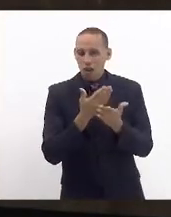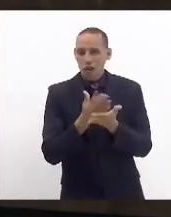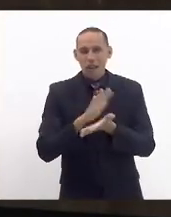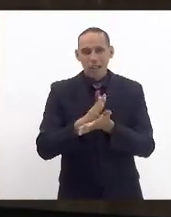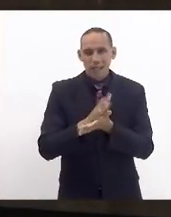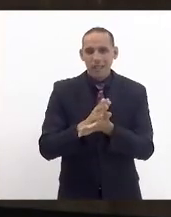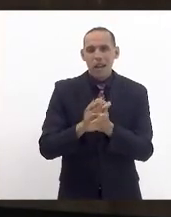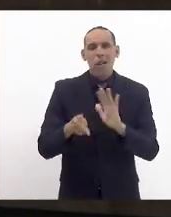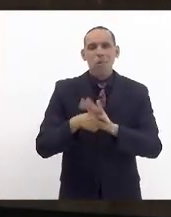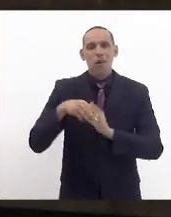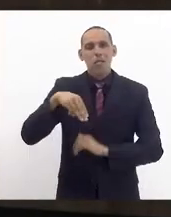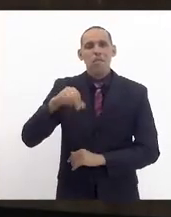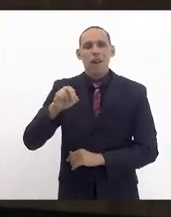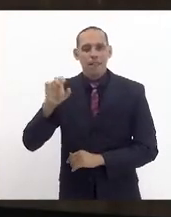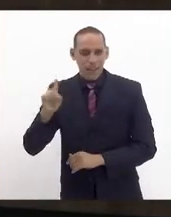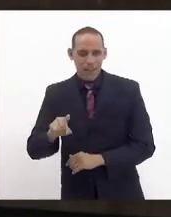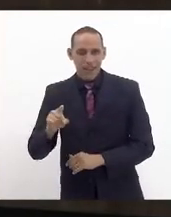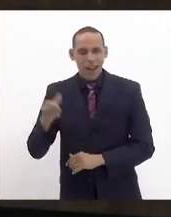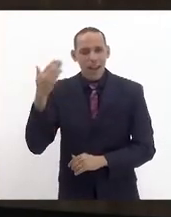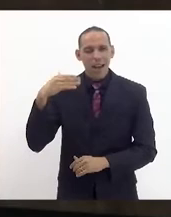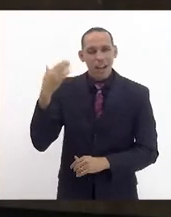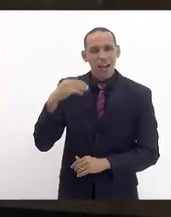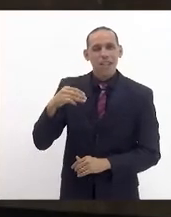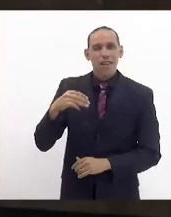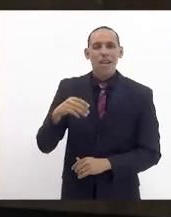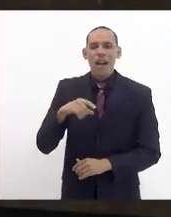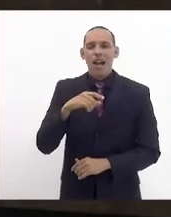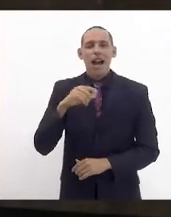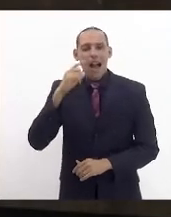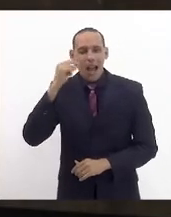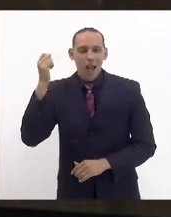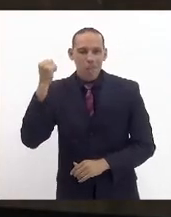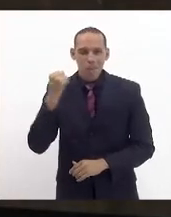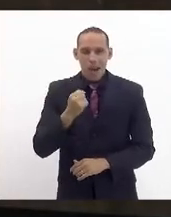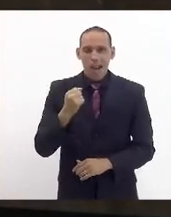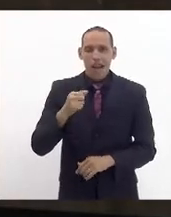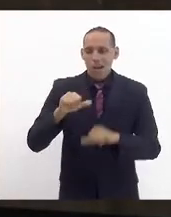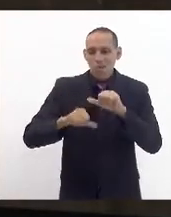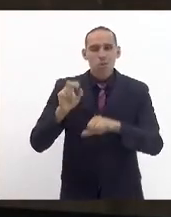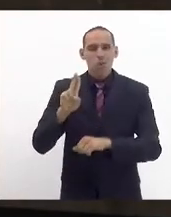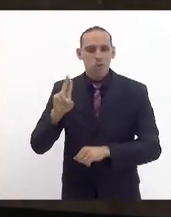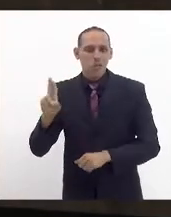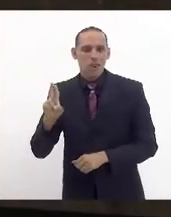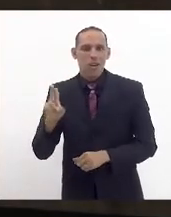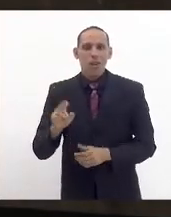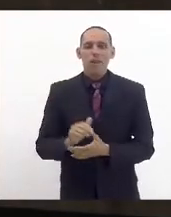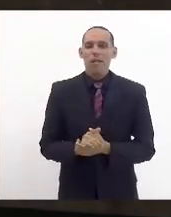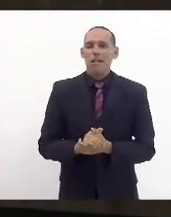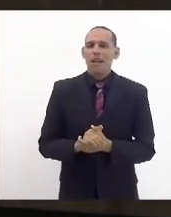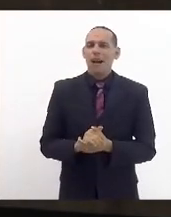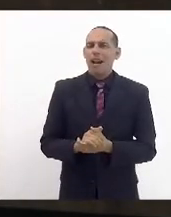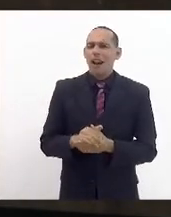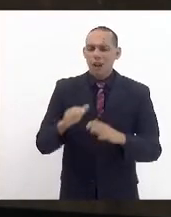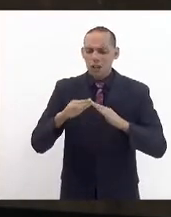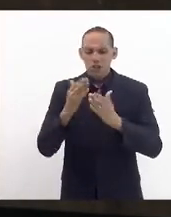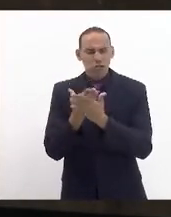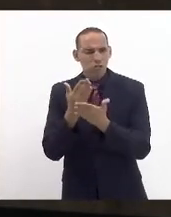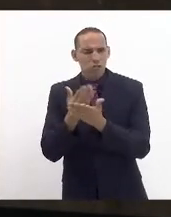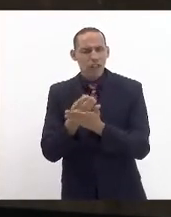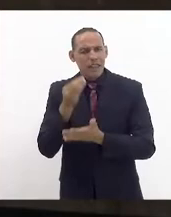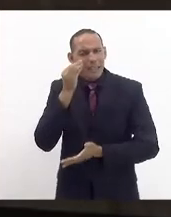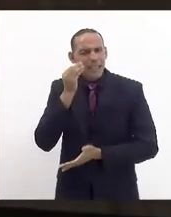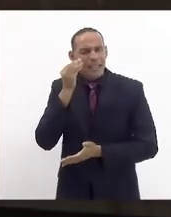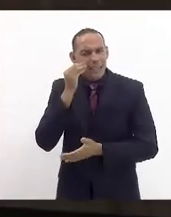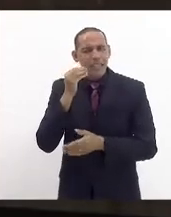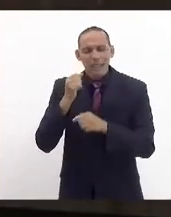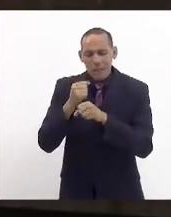né? Antigo, Mataram o Meu Gato, uma escola que tenta resistir, que tenta se fortalecer também a partir da